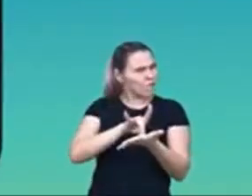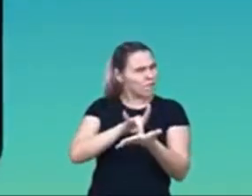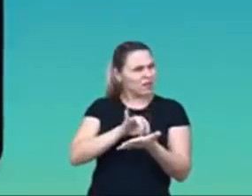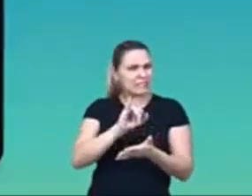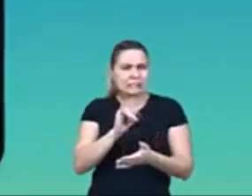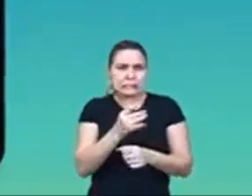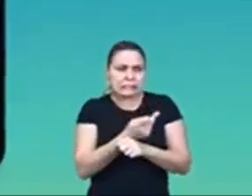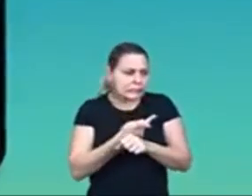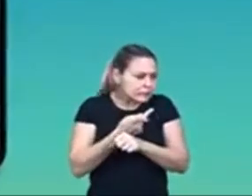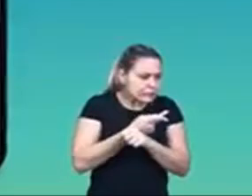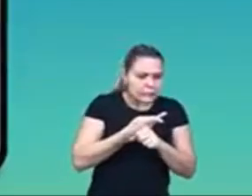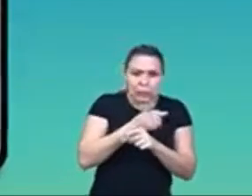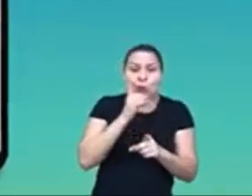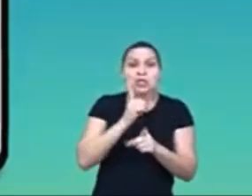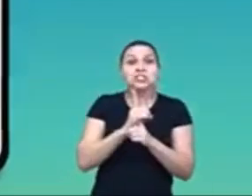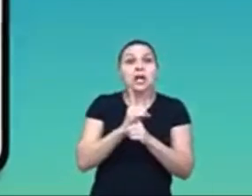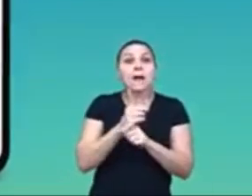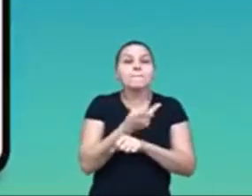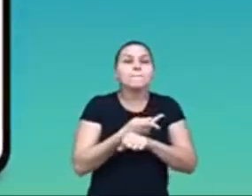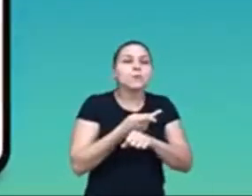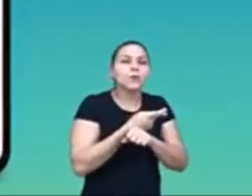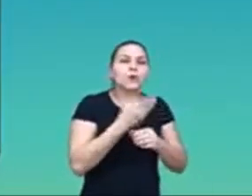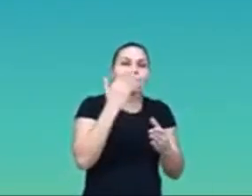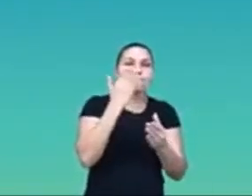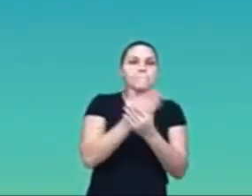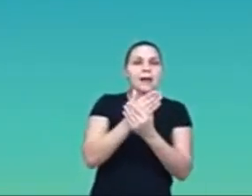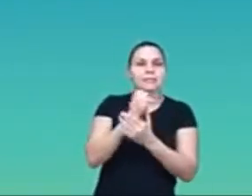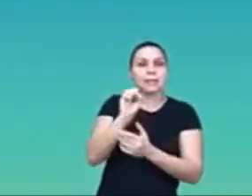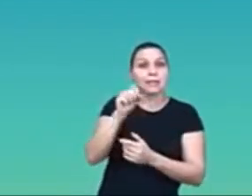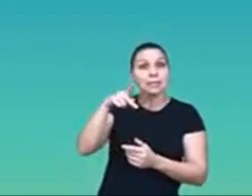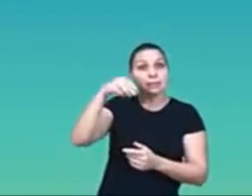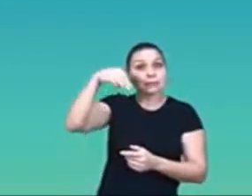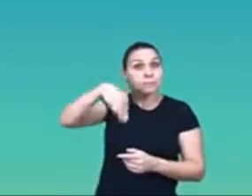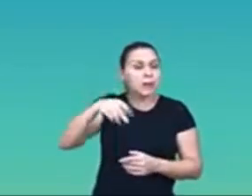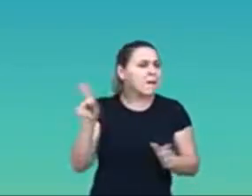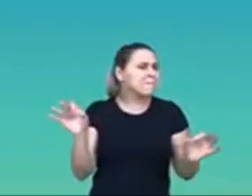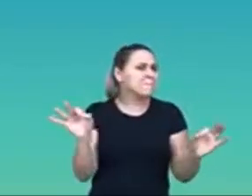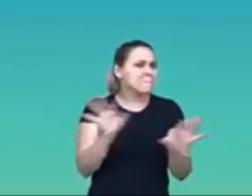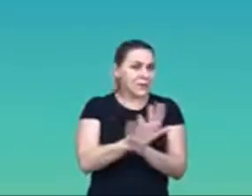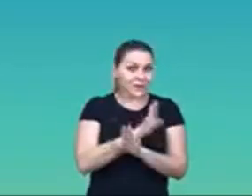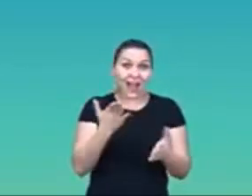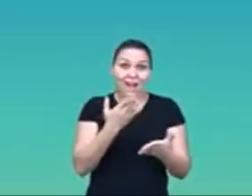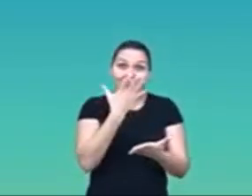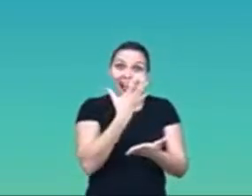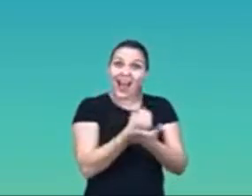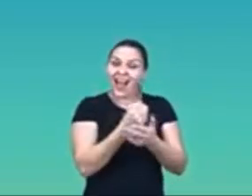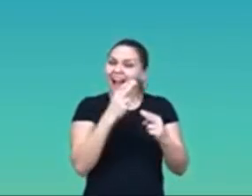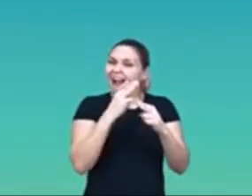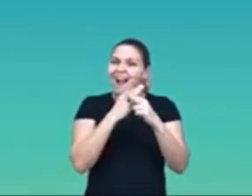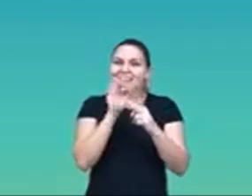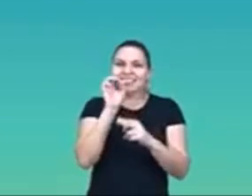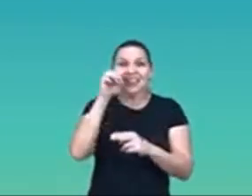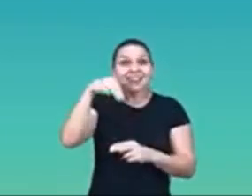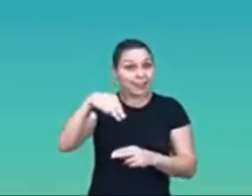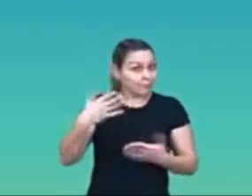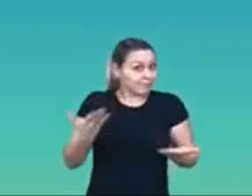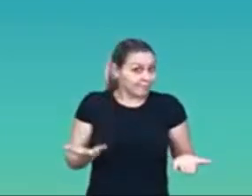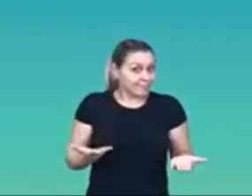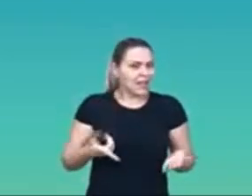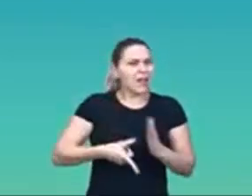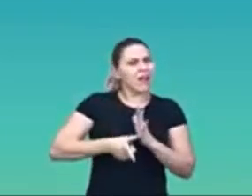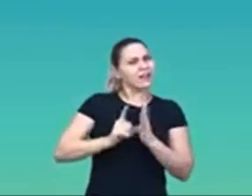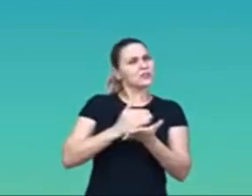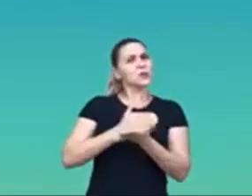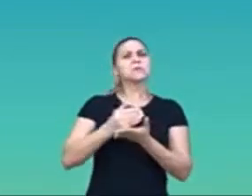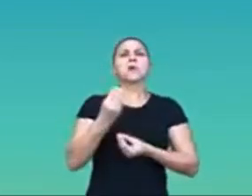estiver encontrando o e-mail, dá uma olhadinha na caixa de spam. Pronto! Agora você entrou no seu aplicativo Caixa Tem. Antes